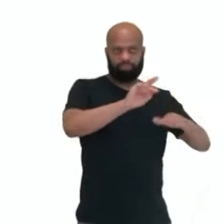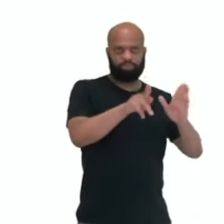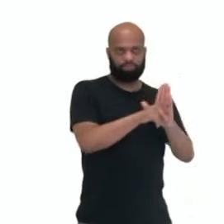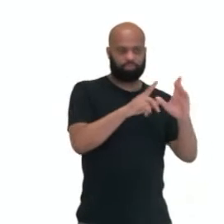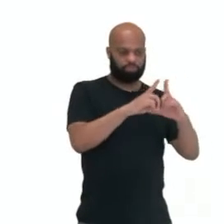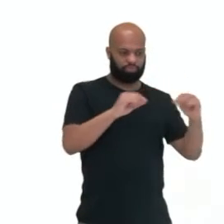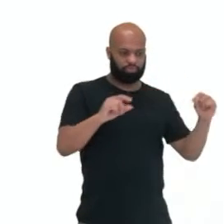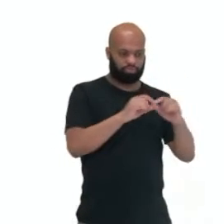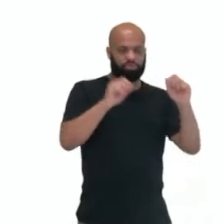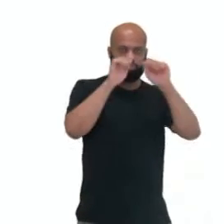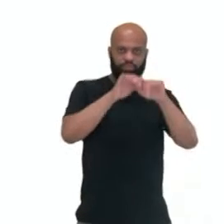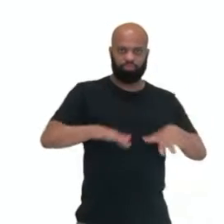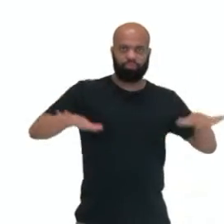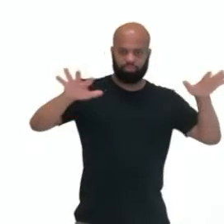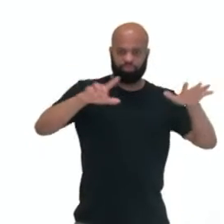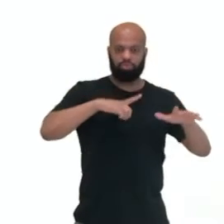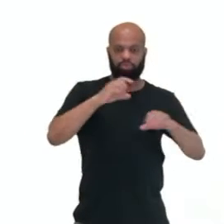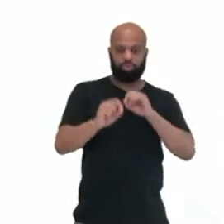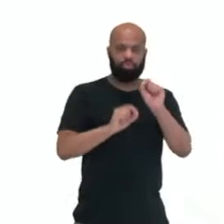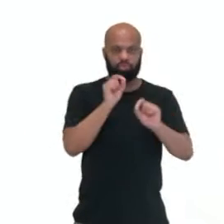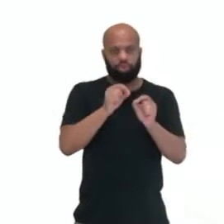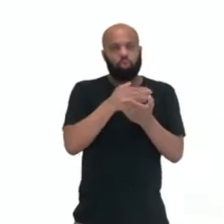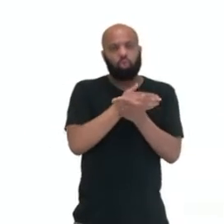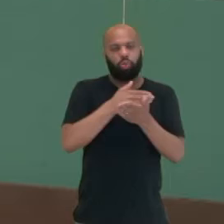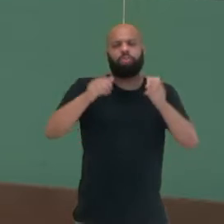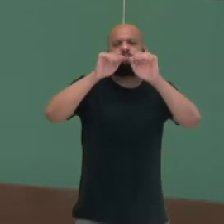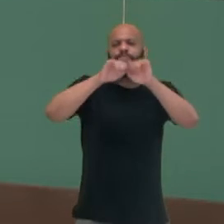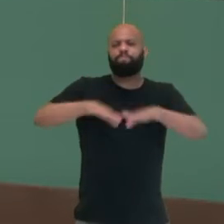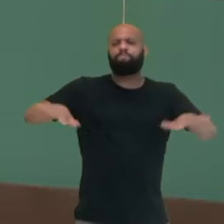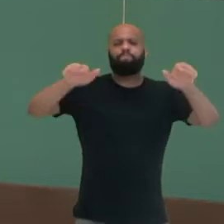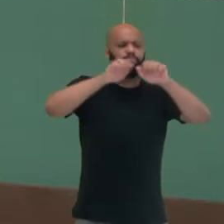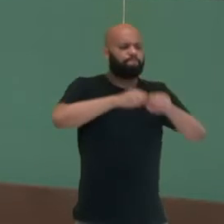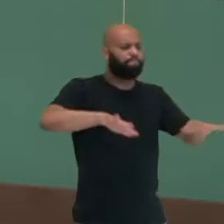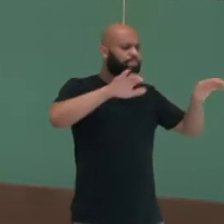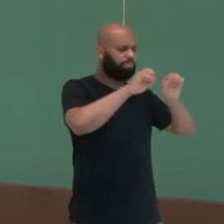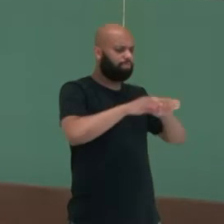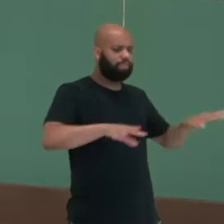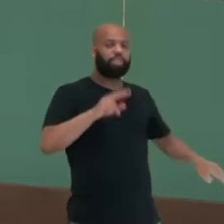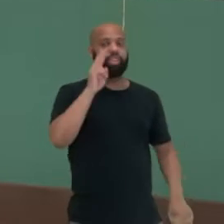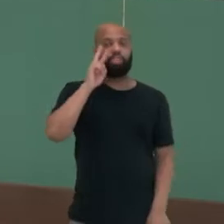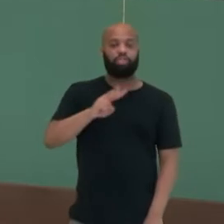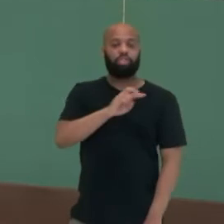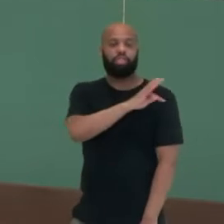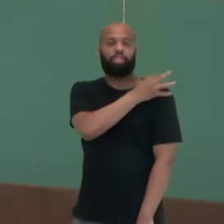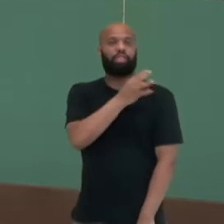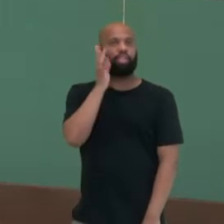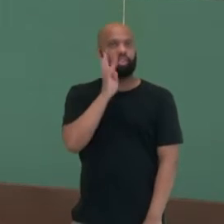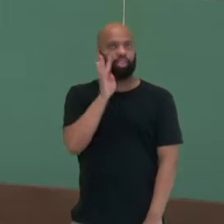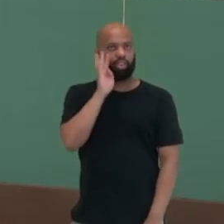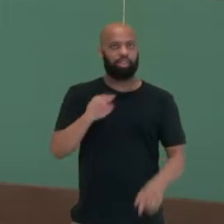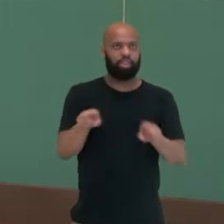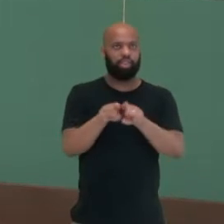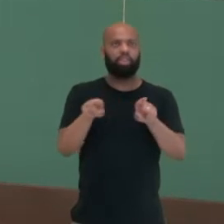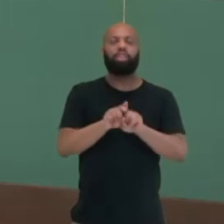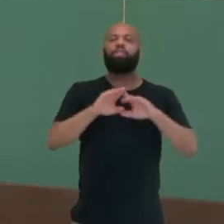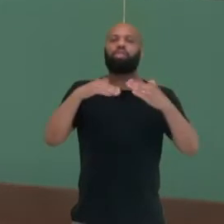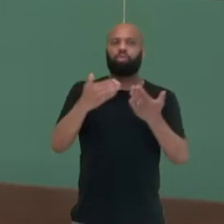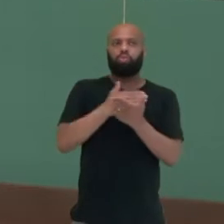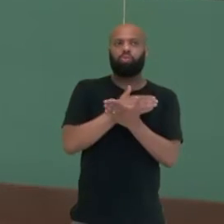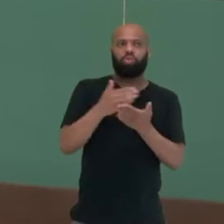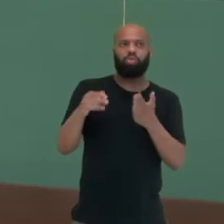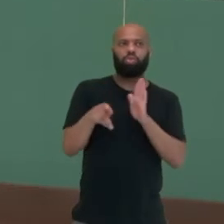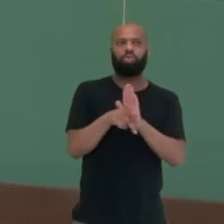várias universidades, onde criou raízes e começou a florescer. Então eles viram que era uma técnica muito legal, e aí eles levaram